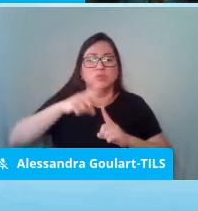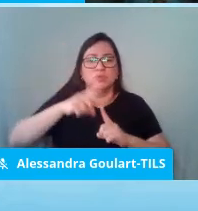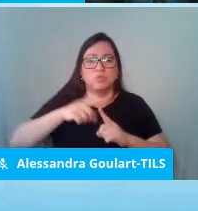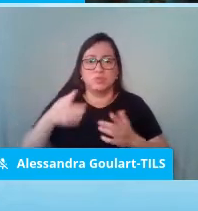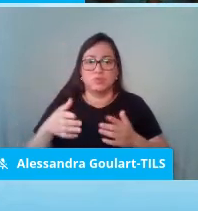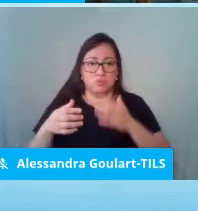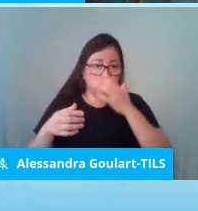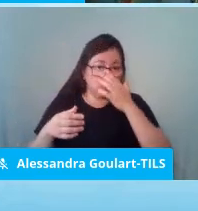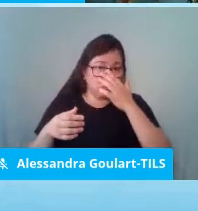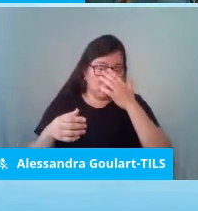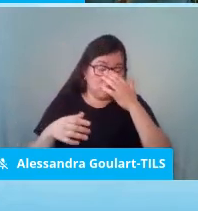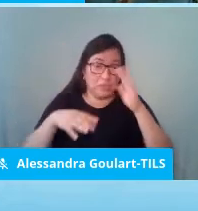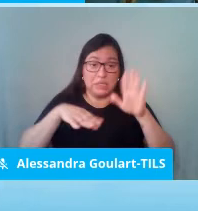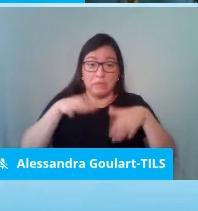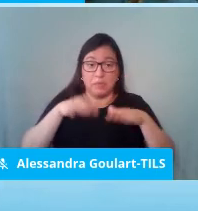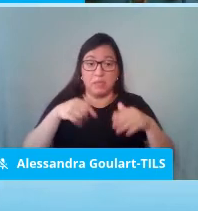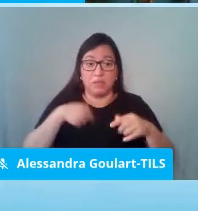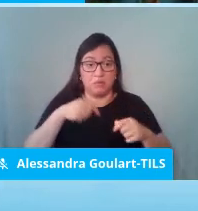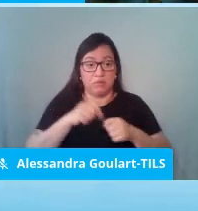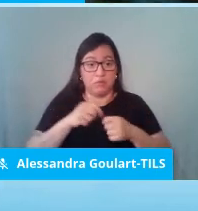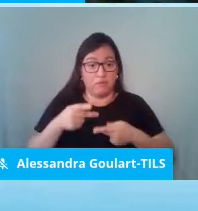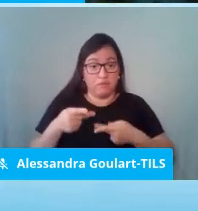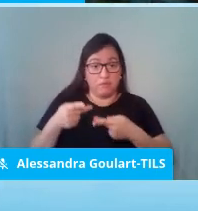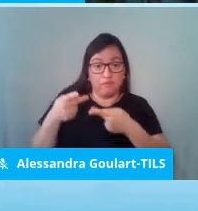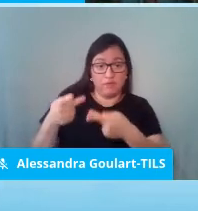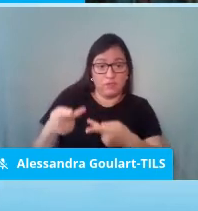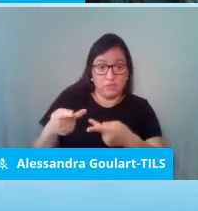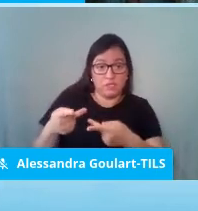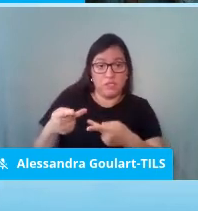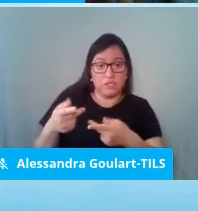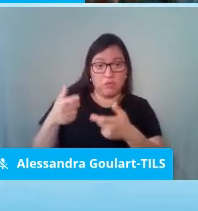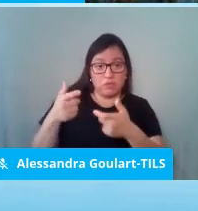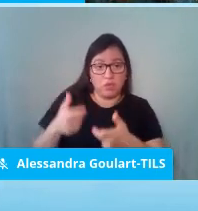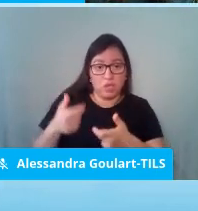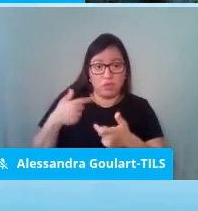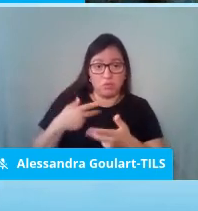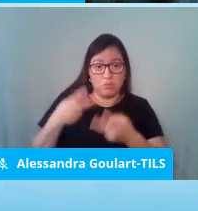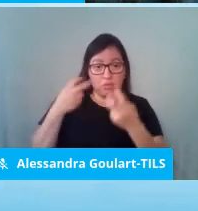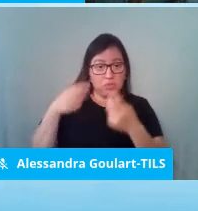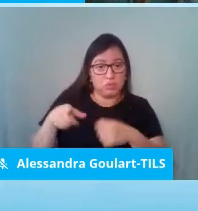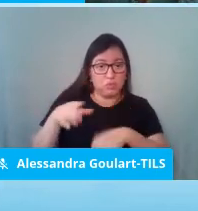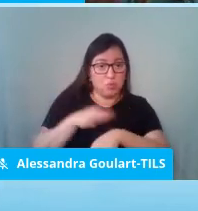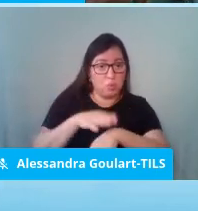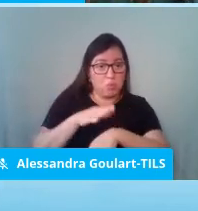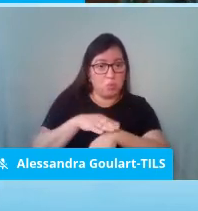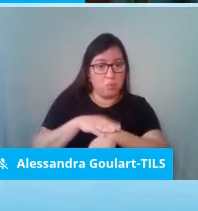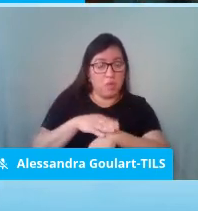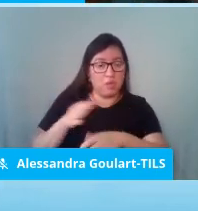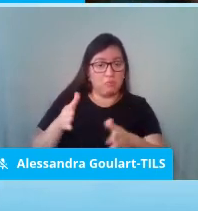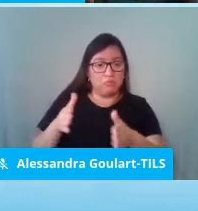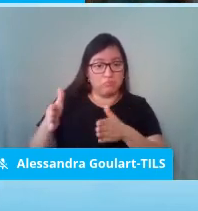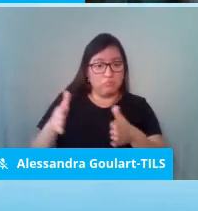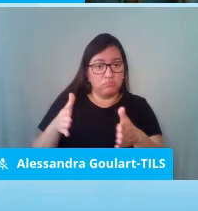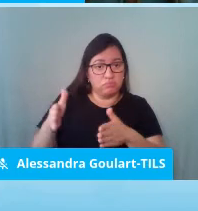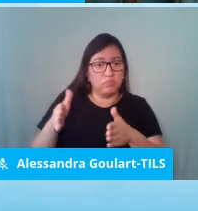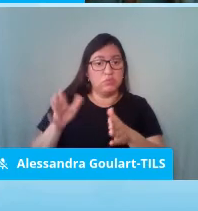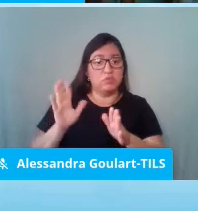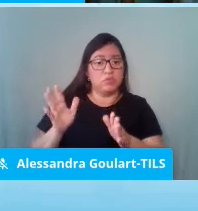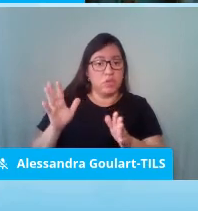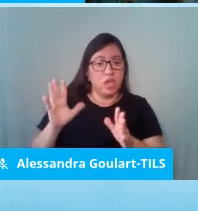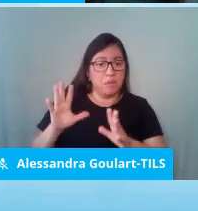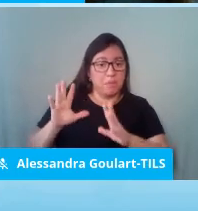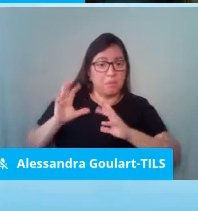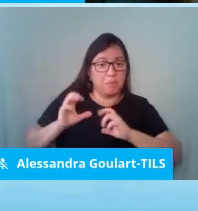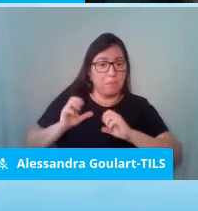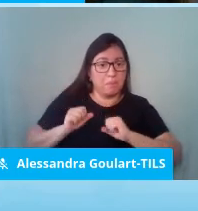numa visita que eu faço, identificar uma situação de uma pessoa que está nesse período aí, que foi exposta e que ainda